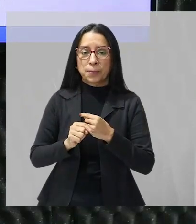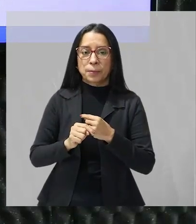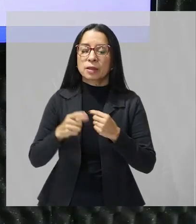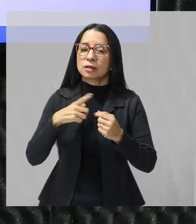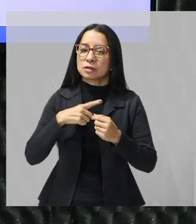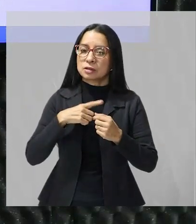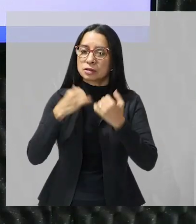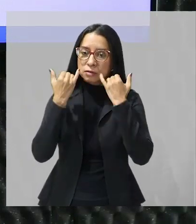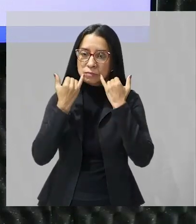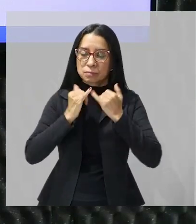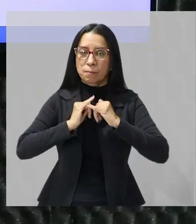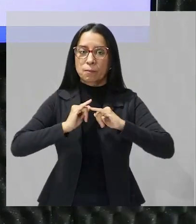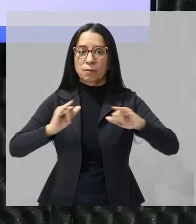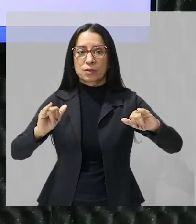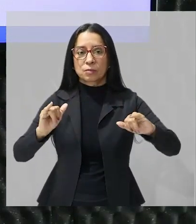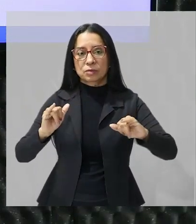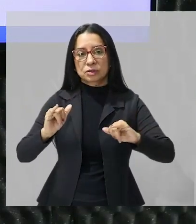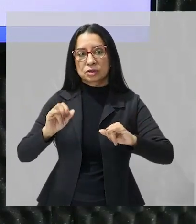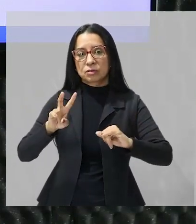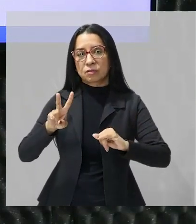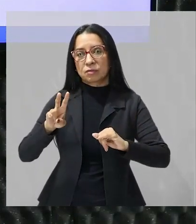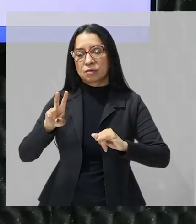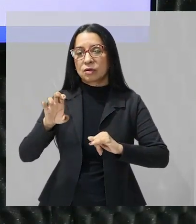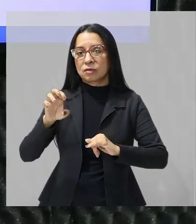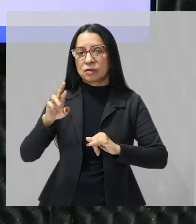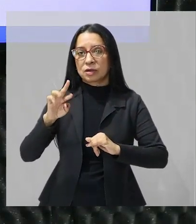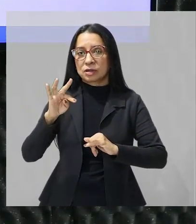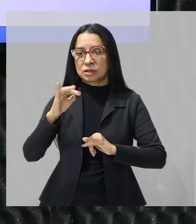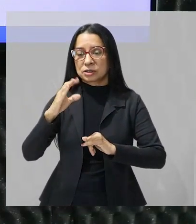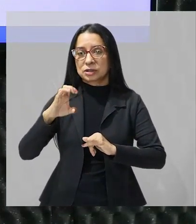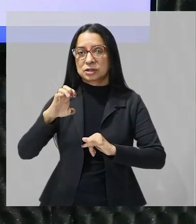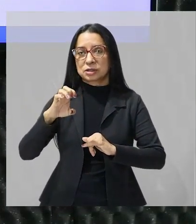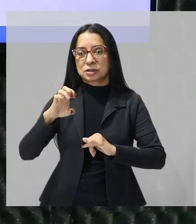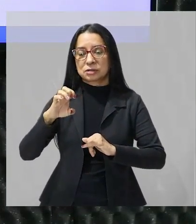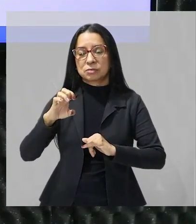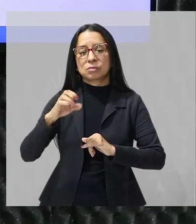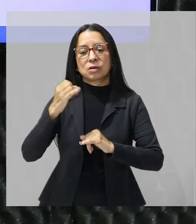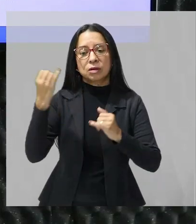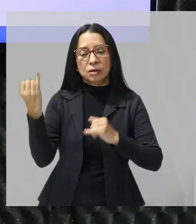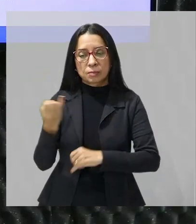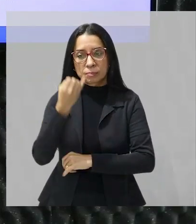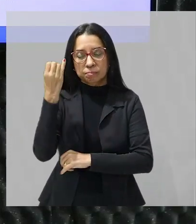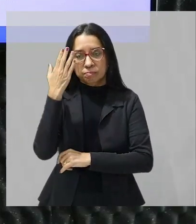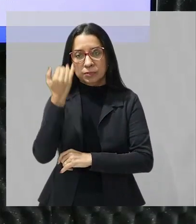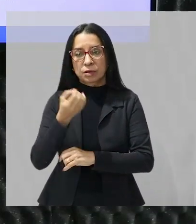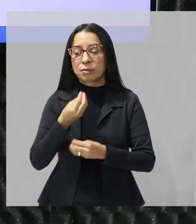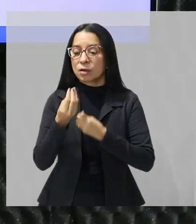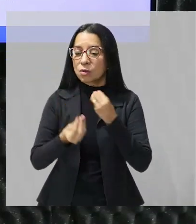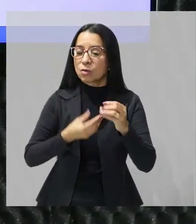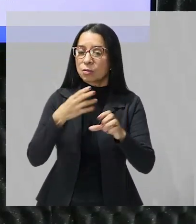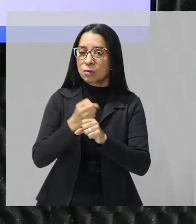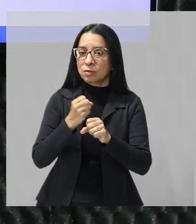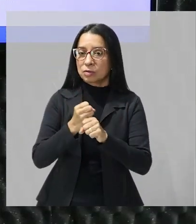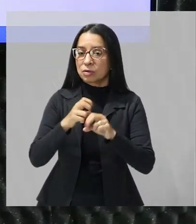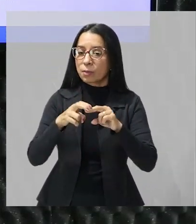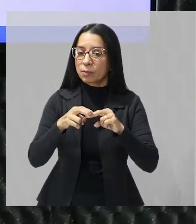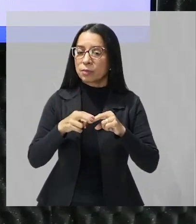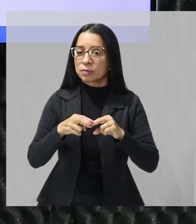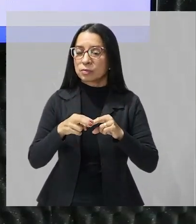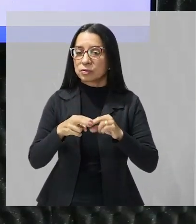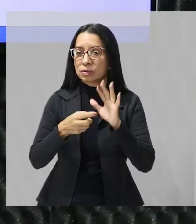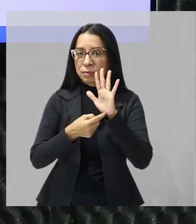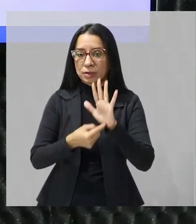tem a informação vértice que é muito importante você saber como é que calcula. Por isso, apresentamos para vocês a